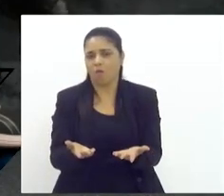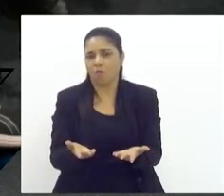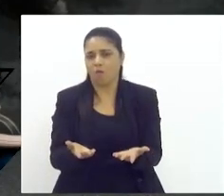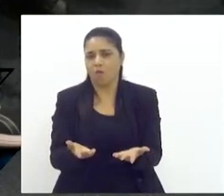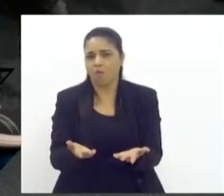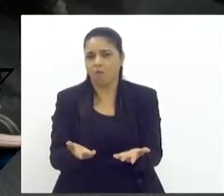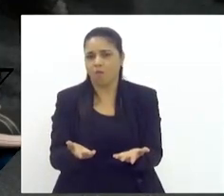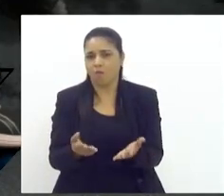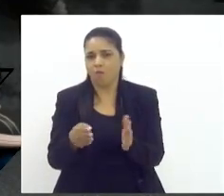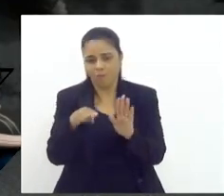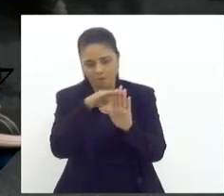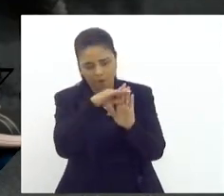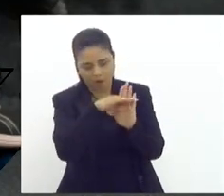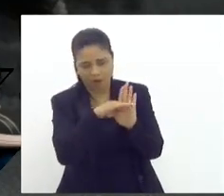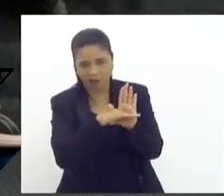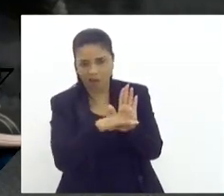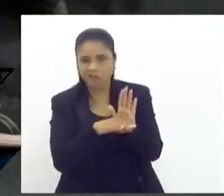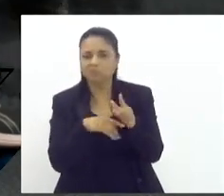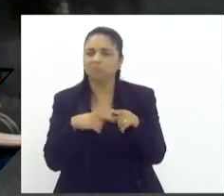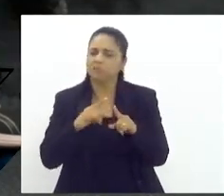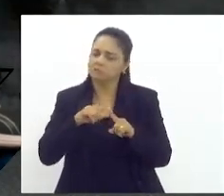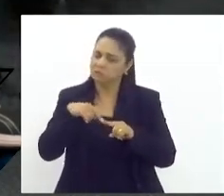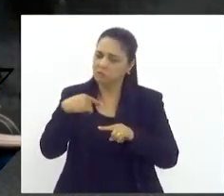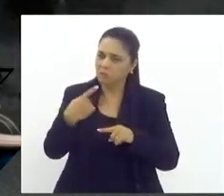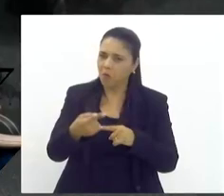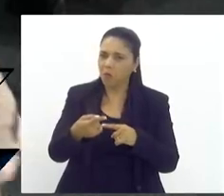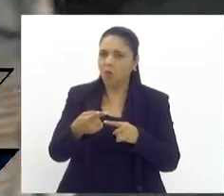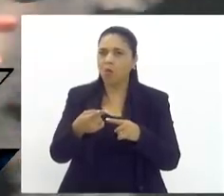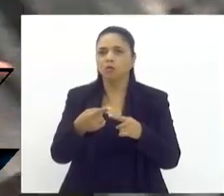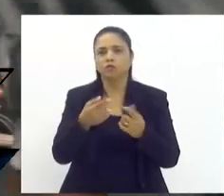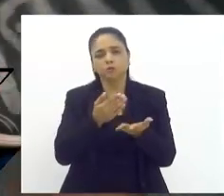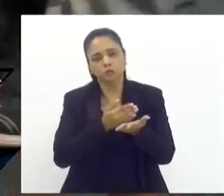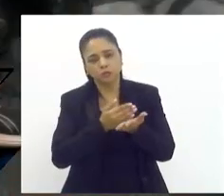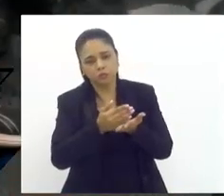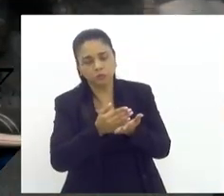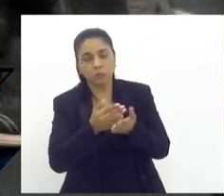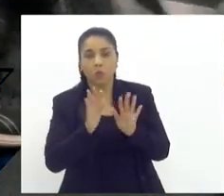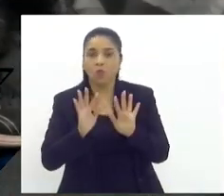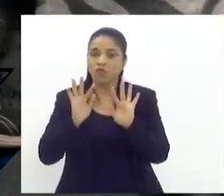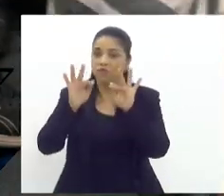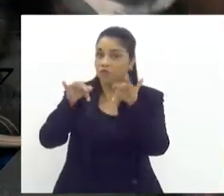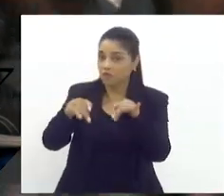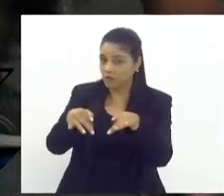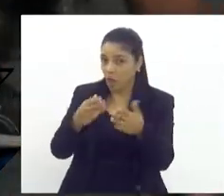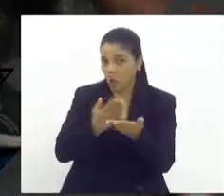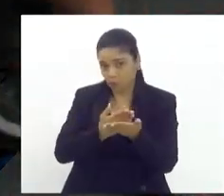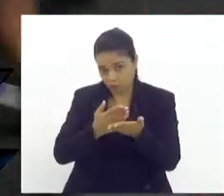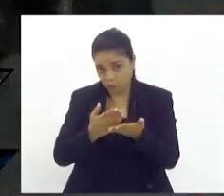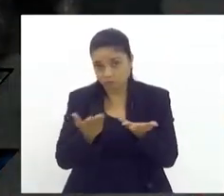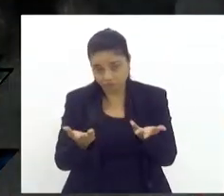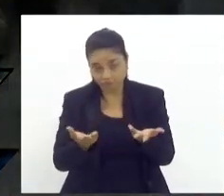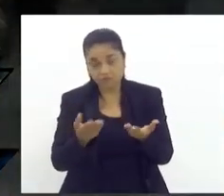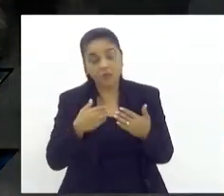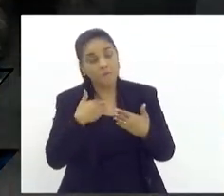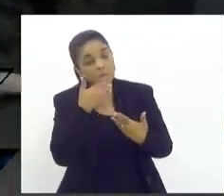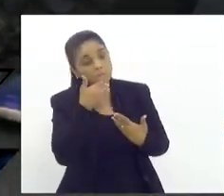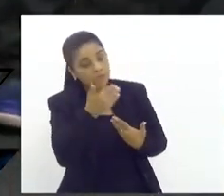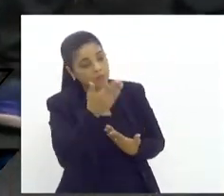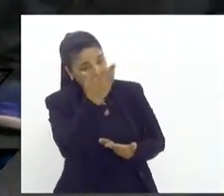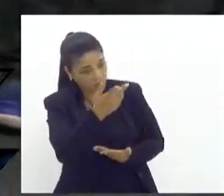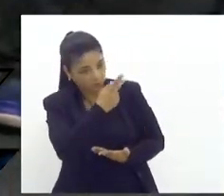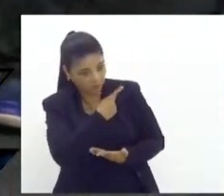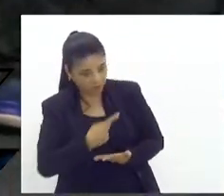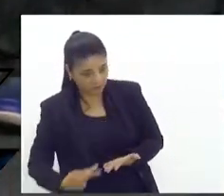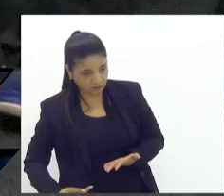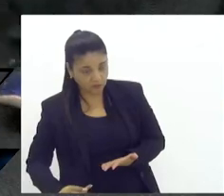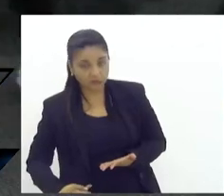fechar a pauta pode ser tratada no expediente Inicial e gente final então pedia vossa excelência que